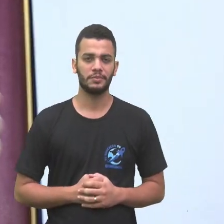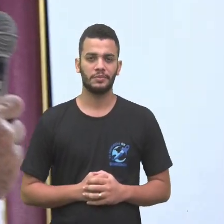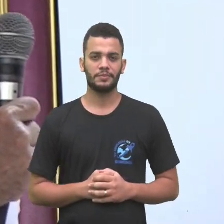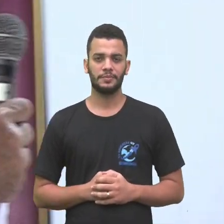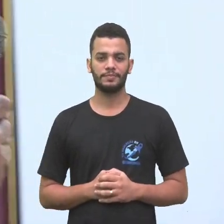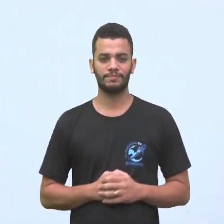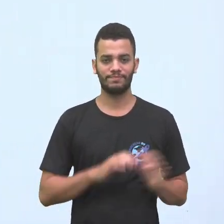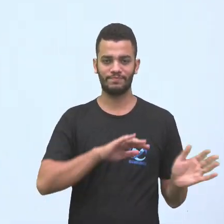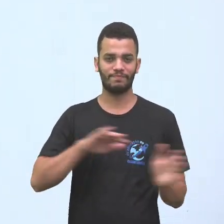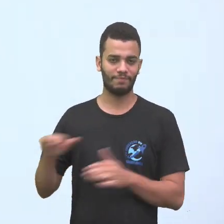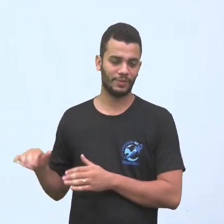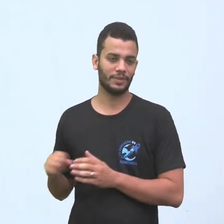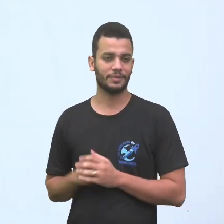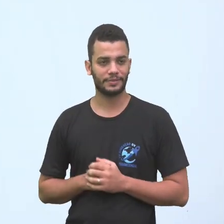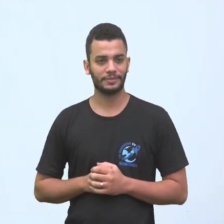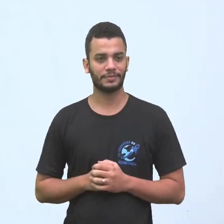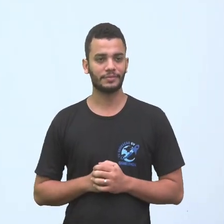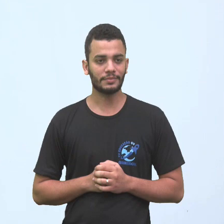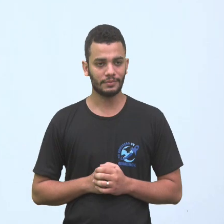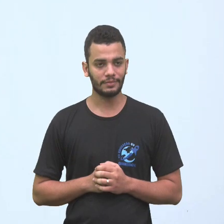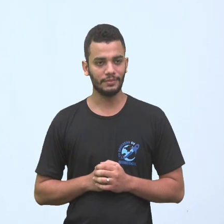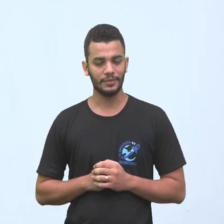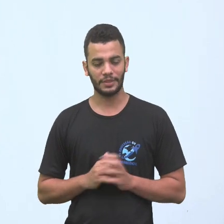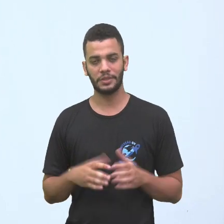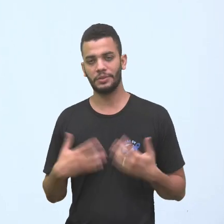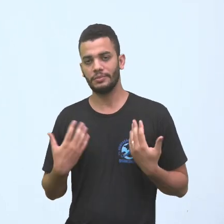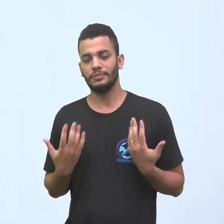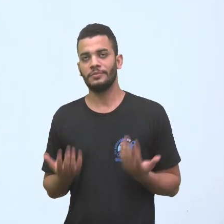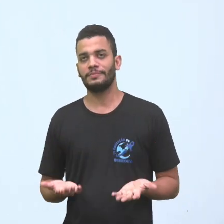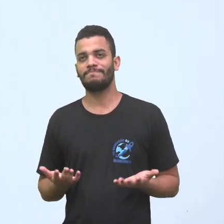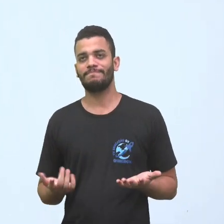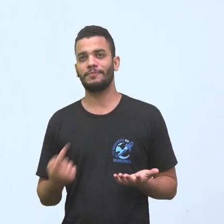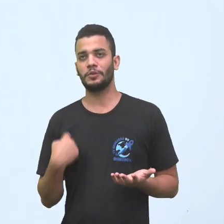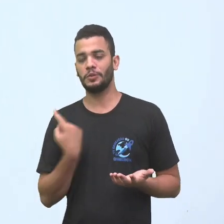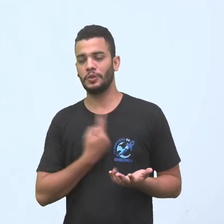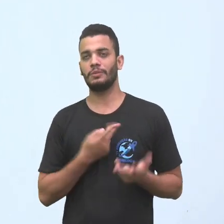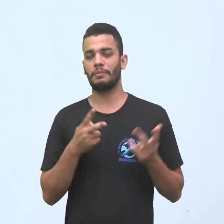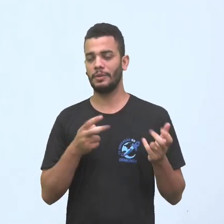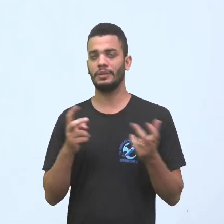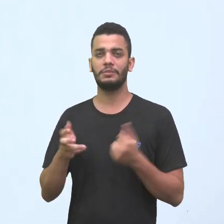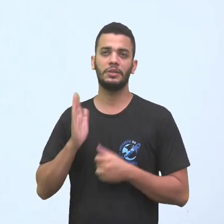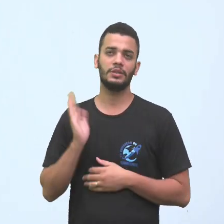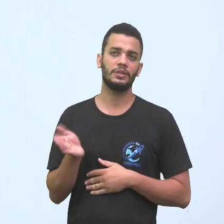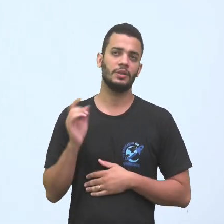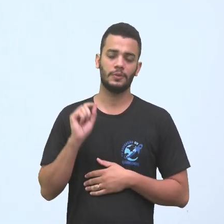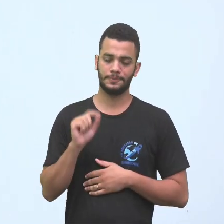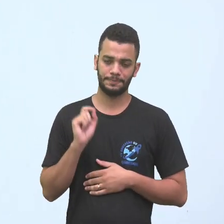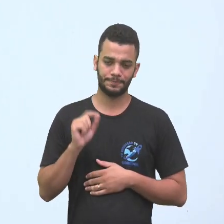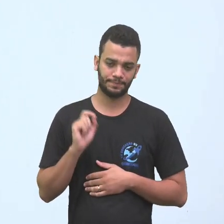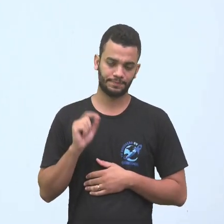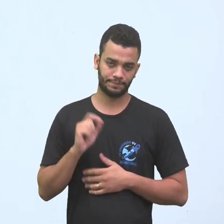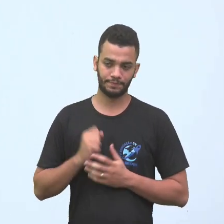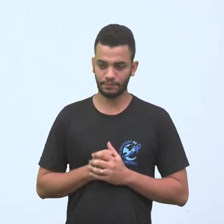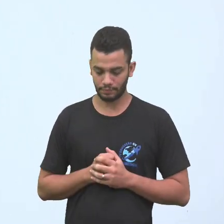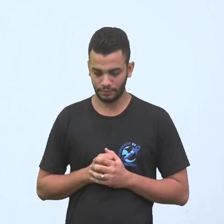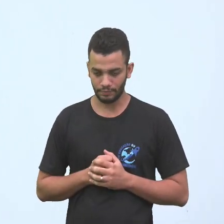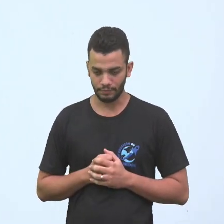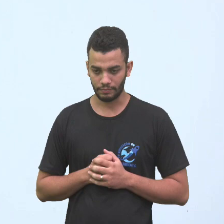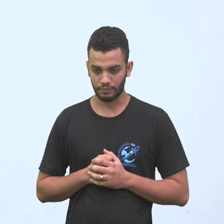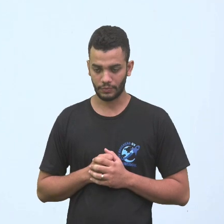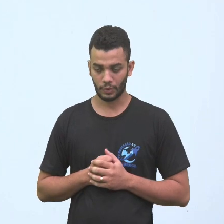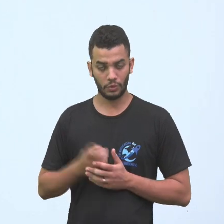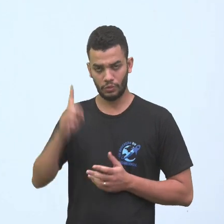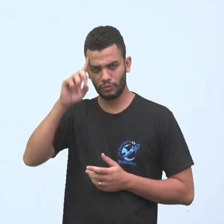É, o que Melissa falou é uma coisa que a gente percebe com muita clareza. É, recebi outro dia